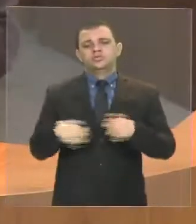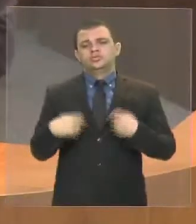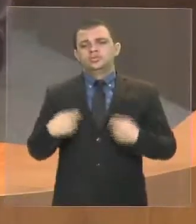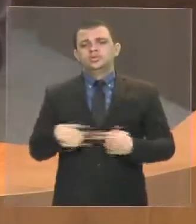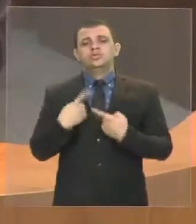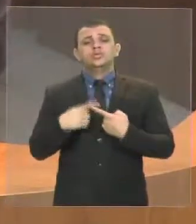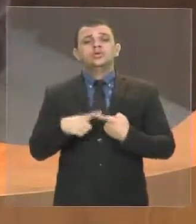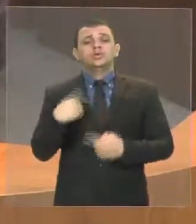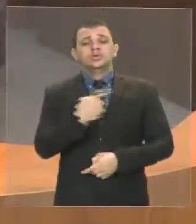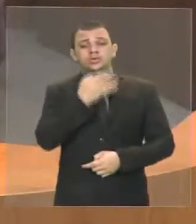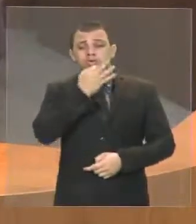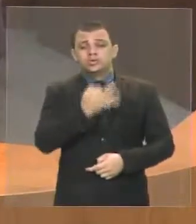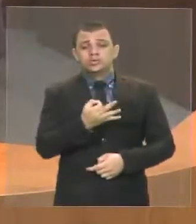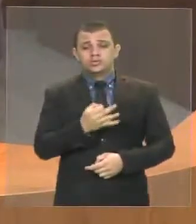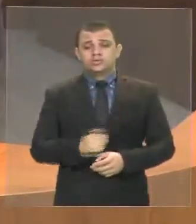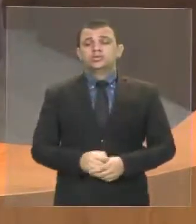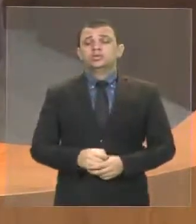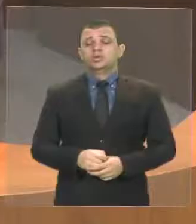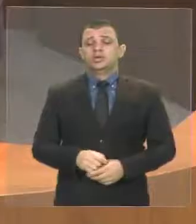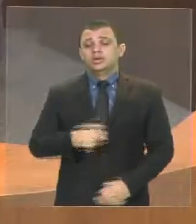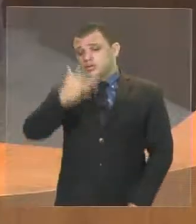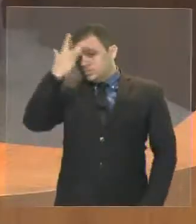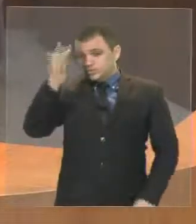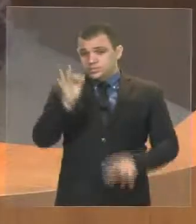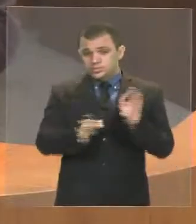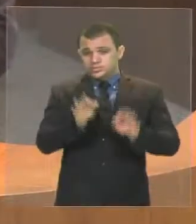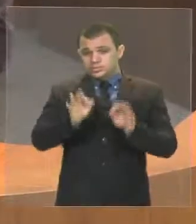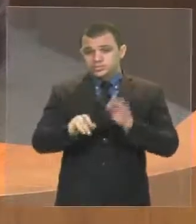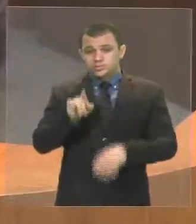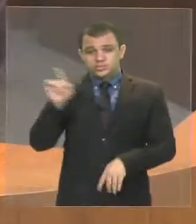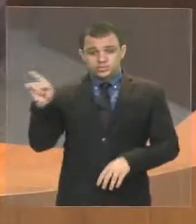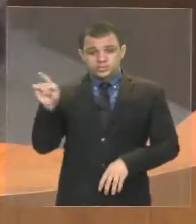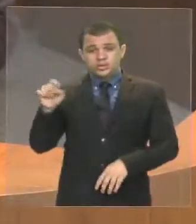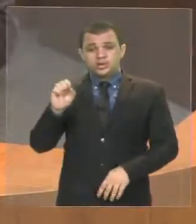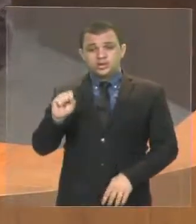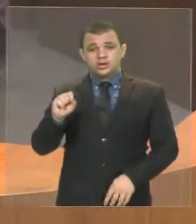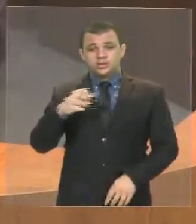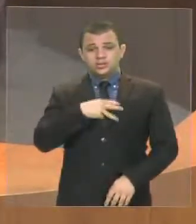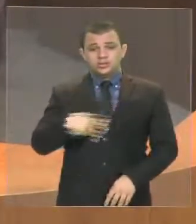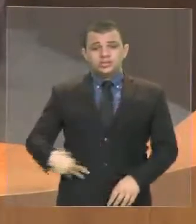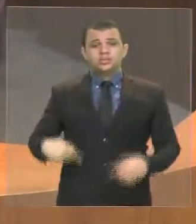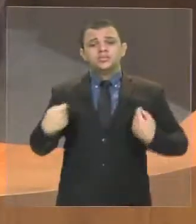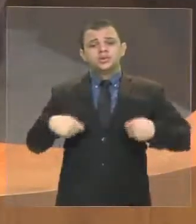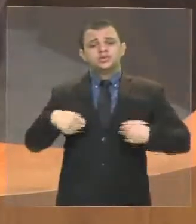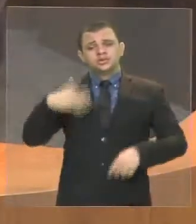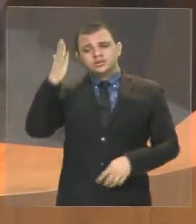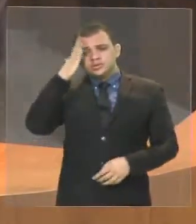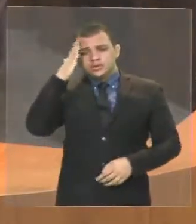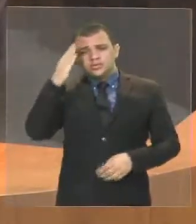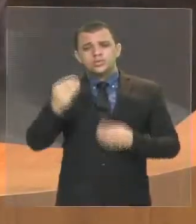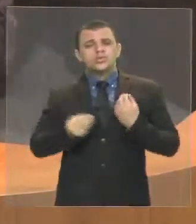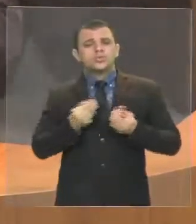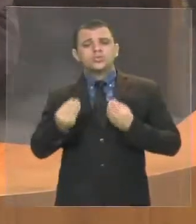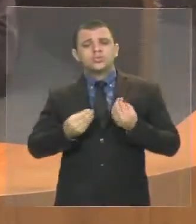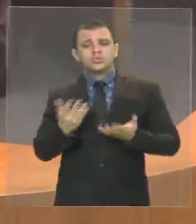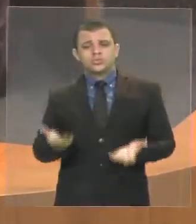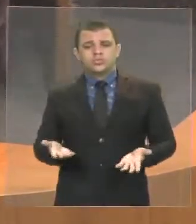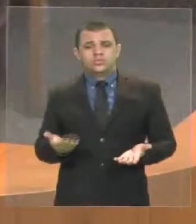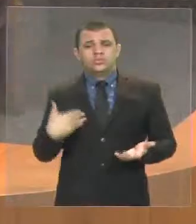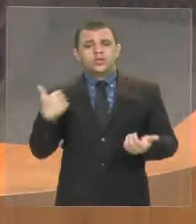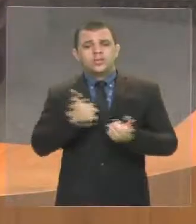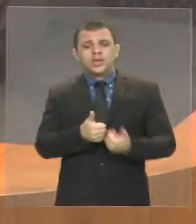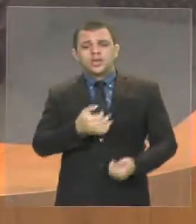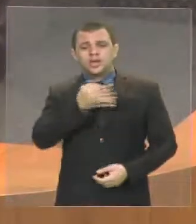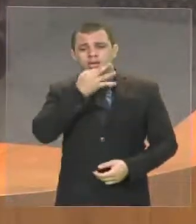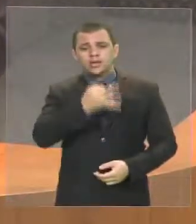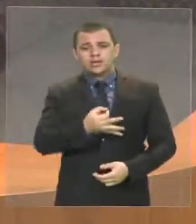nós entendemos que quem julgou esses ministros tem que tomar conhecimento que, de perto,